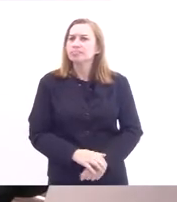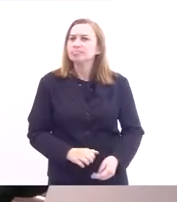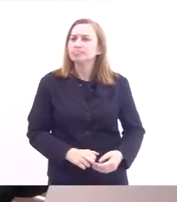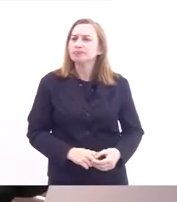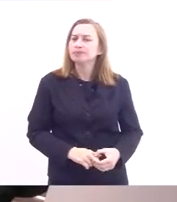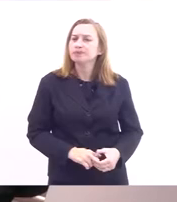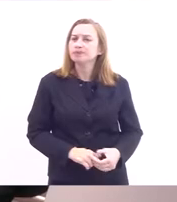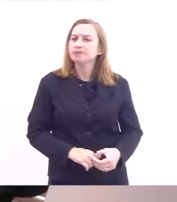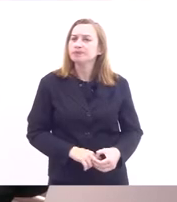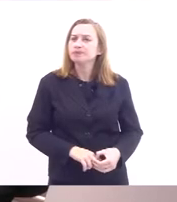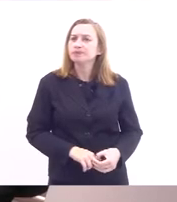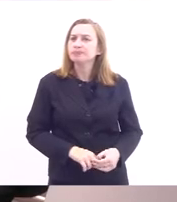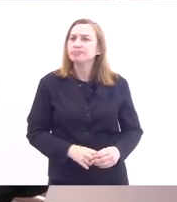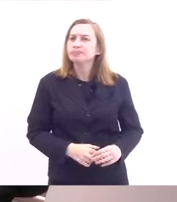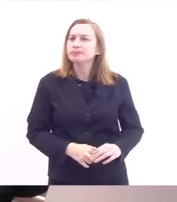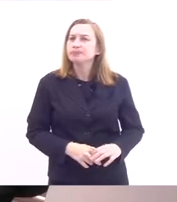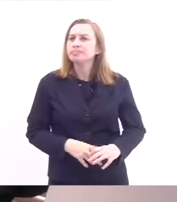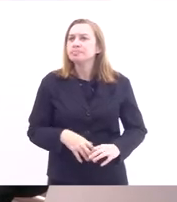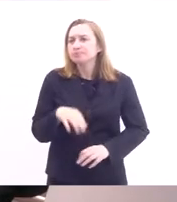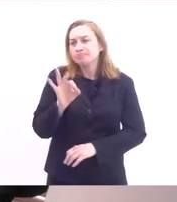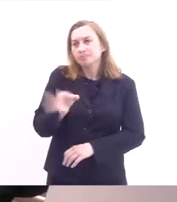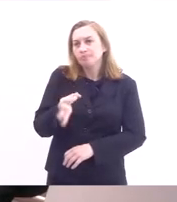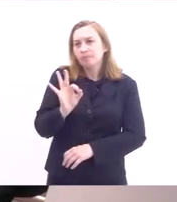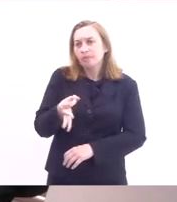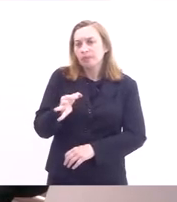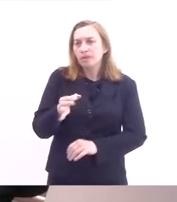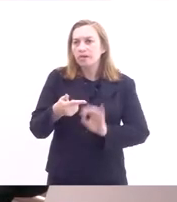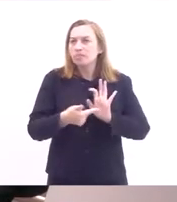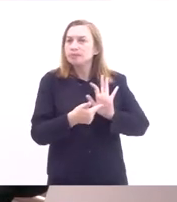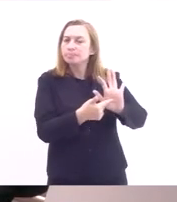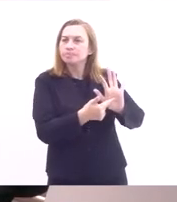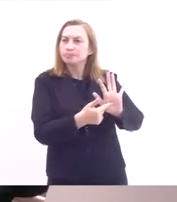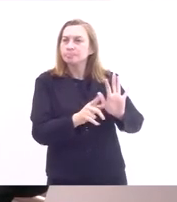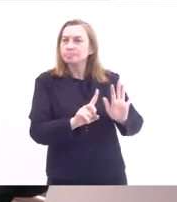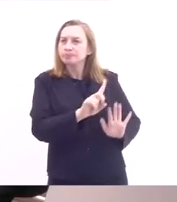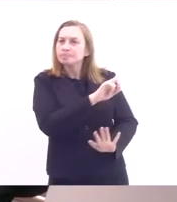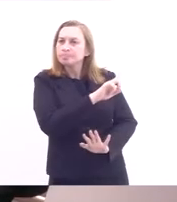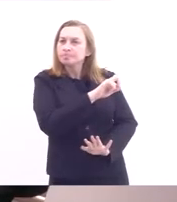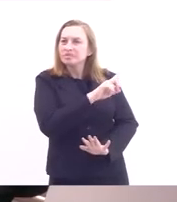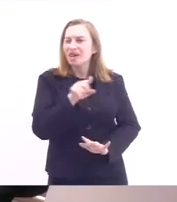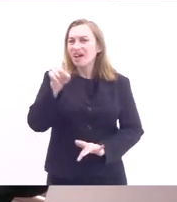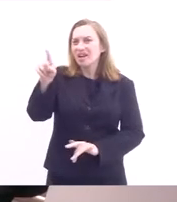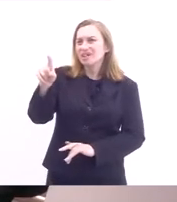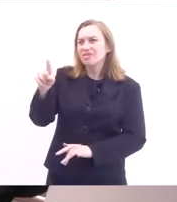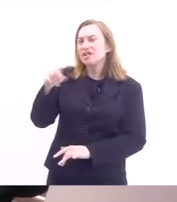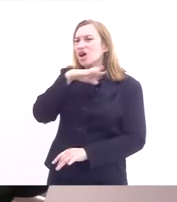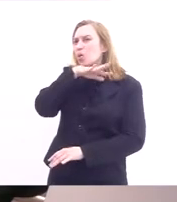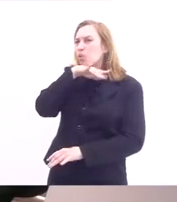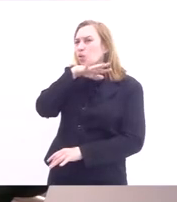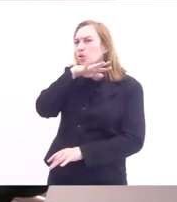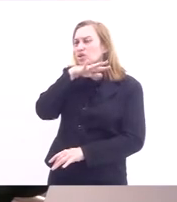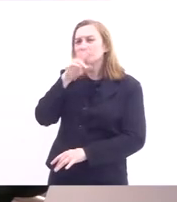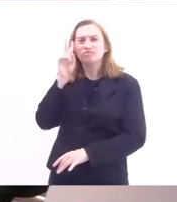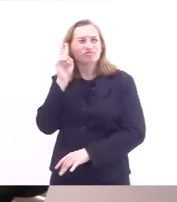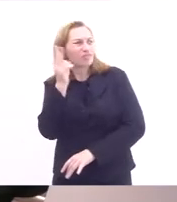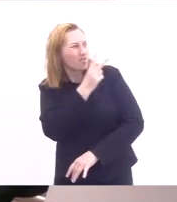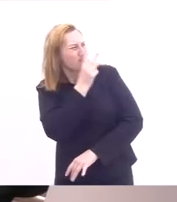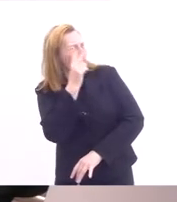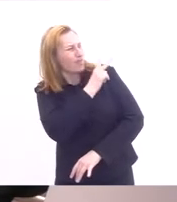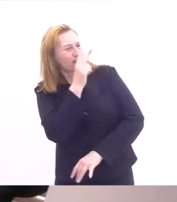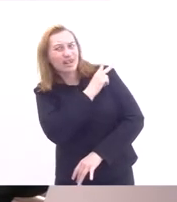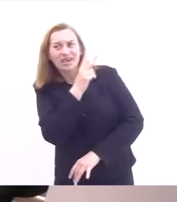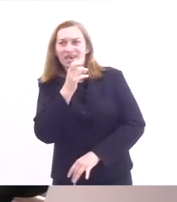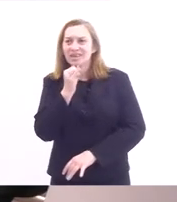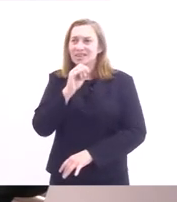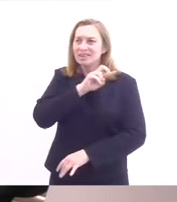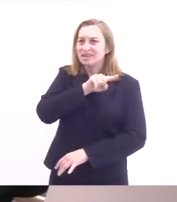Está com dificuldade, porque o ideal seria ser exposto ali, não lá, porque a gente fica de costas. Se a gente também descer, a gente